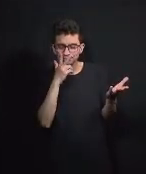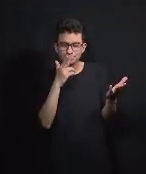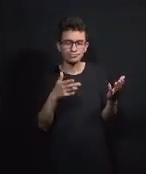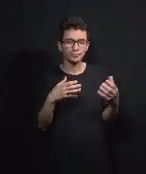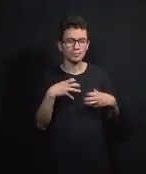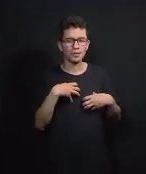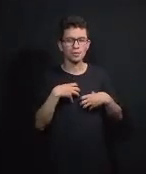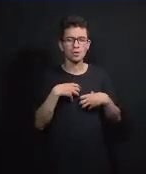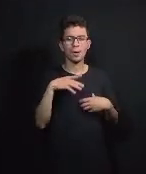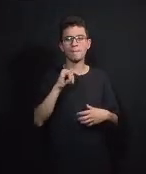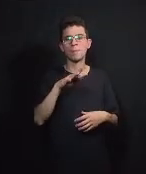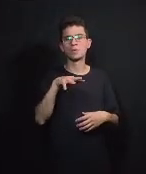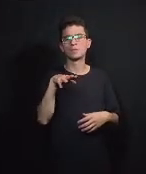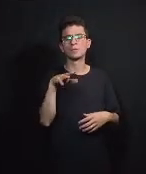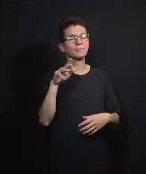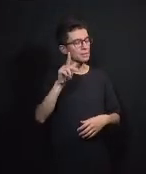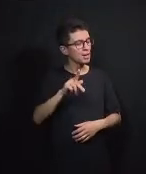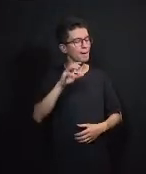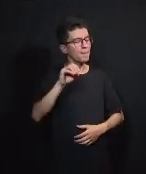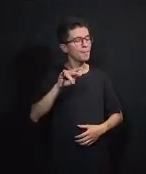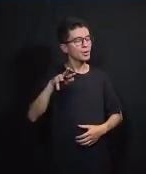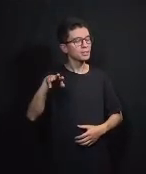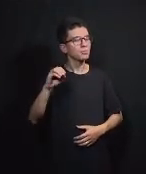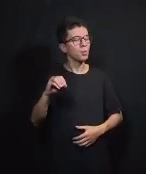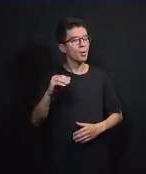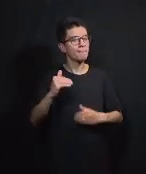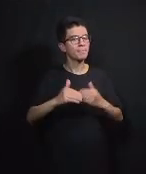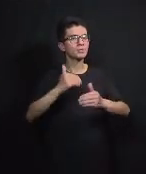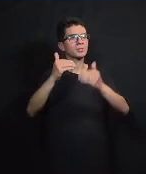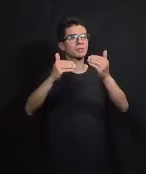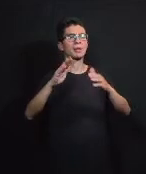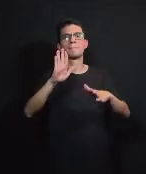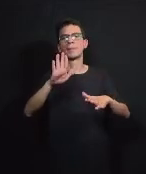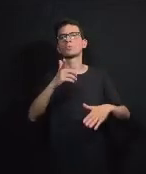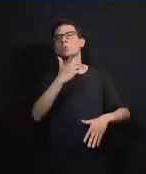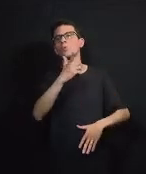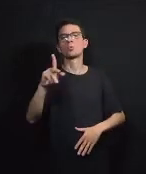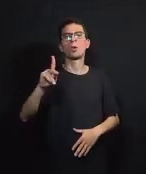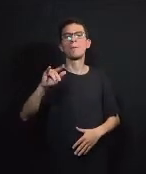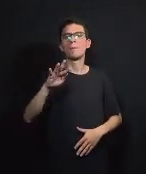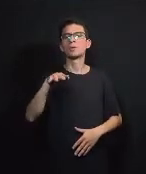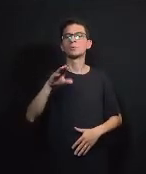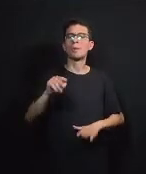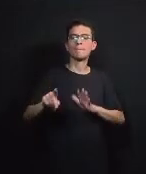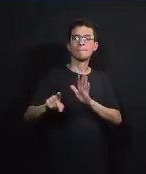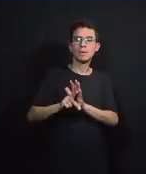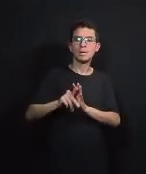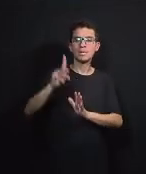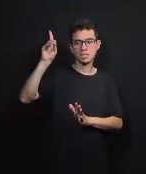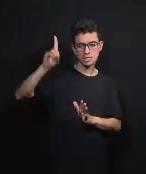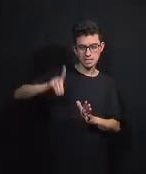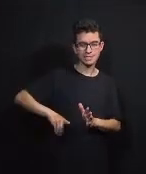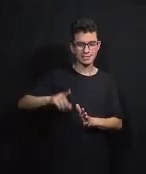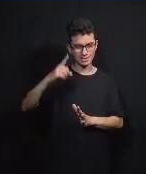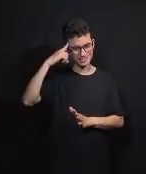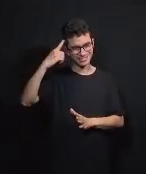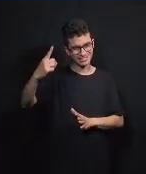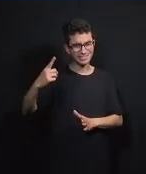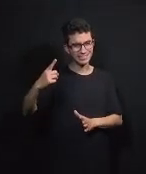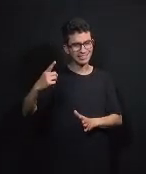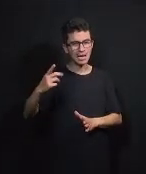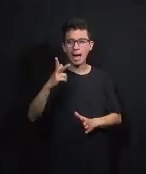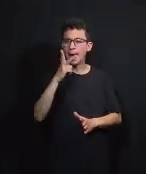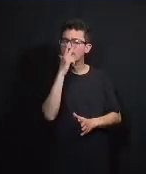populismo progressista, digamos assim, e um populismo de direita. Esse populismo de direita, aliás, o